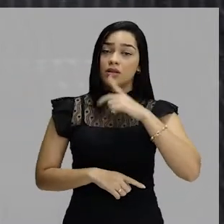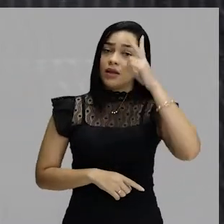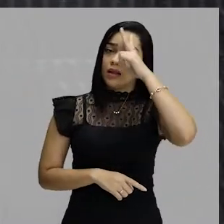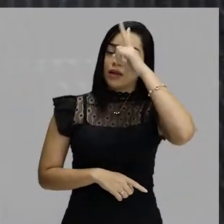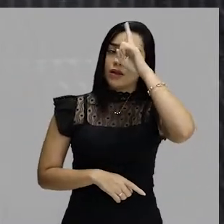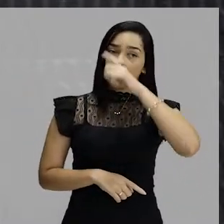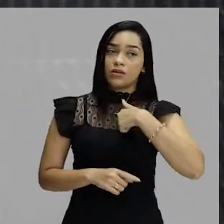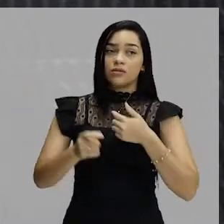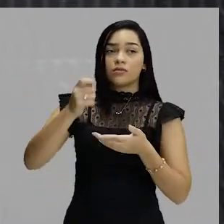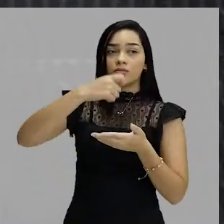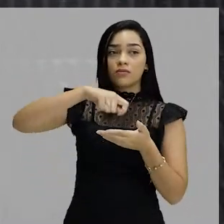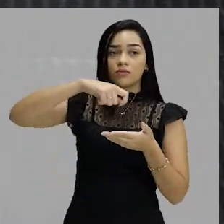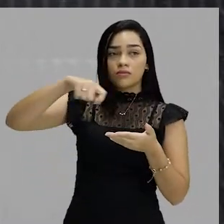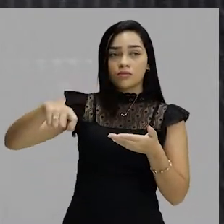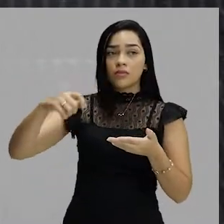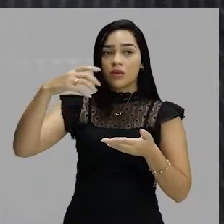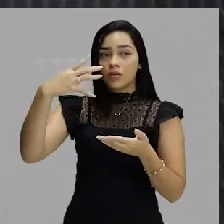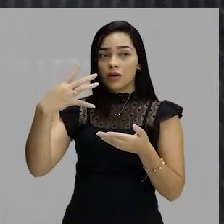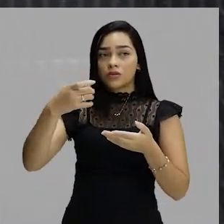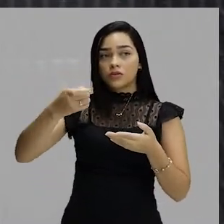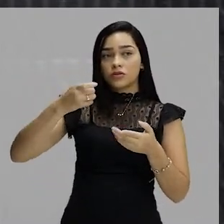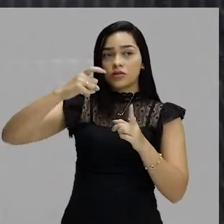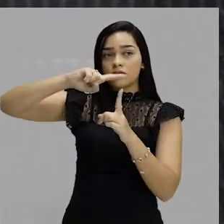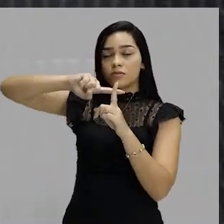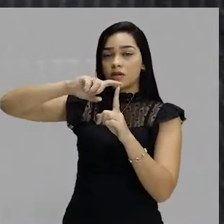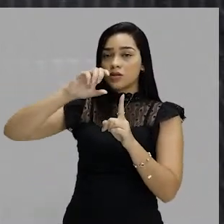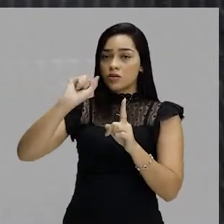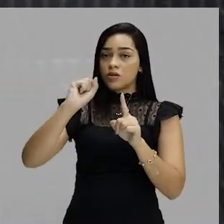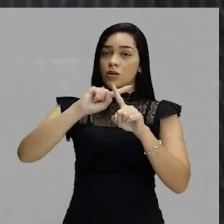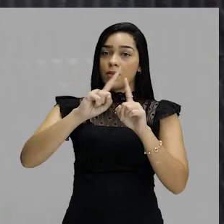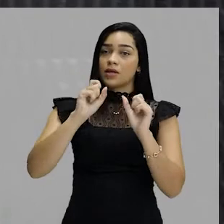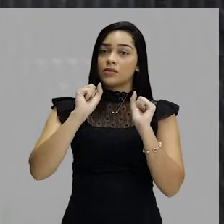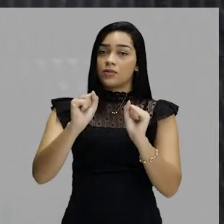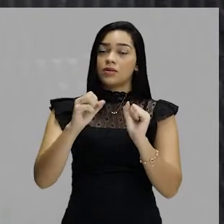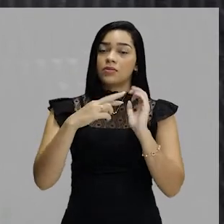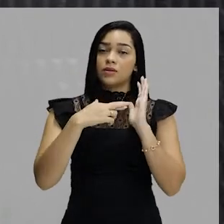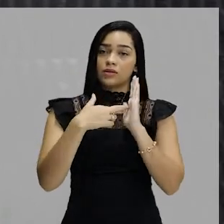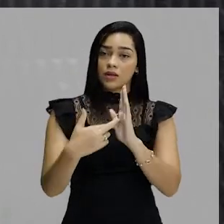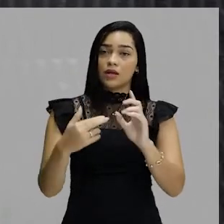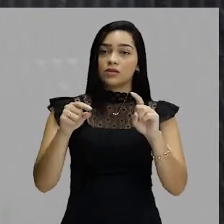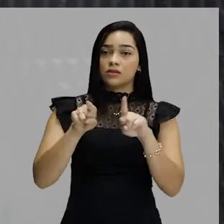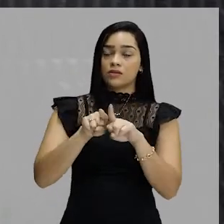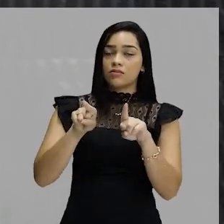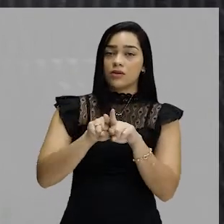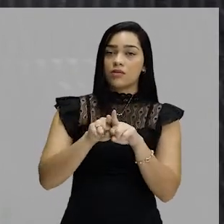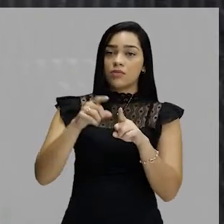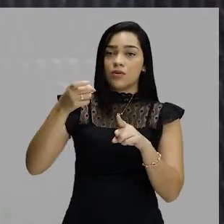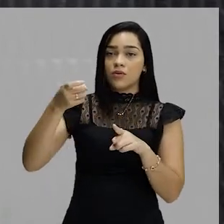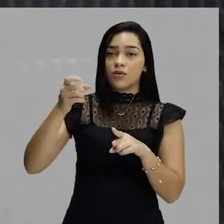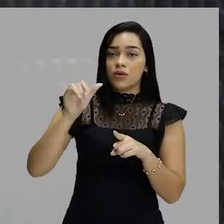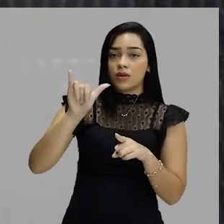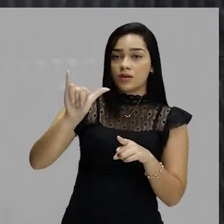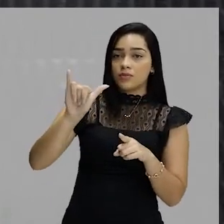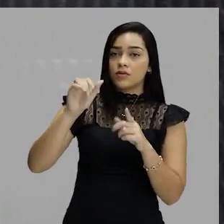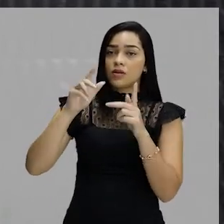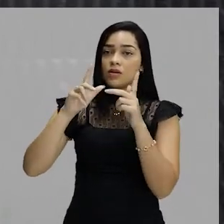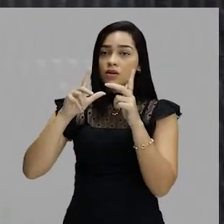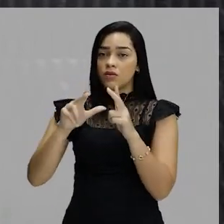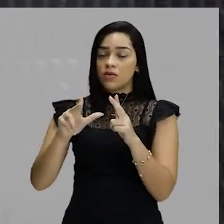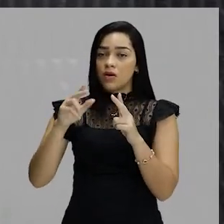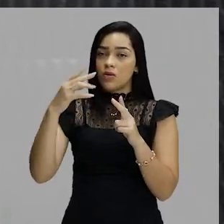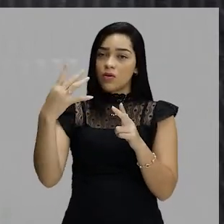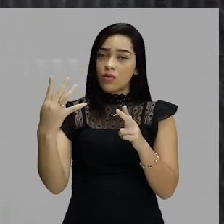escrevo f de x igual a 4x mais 8, mas isso aqui pode ser representado também por y igual